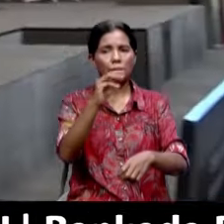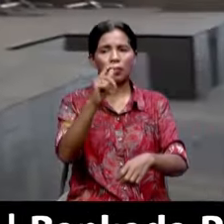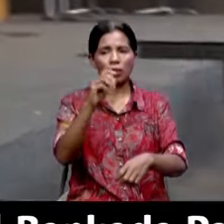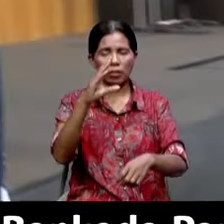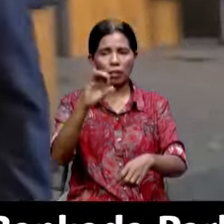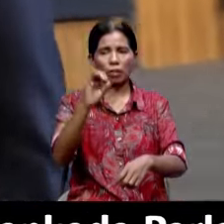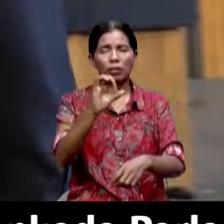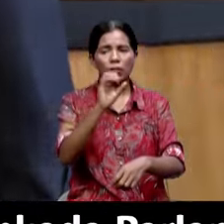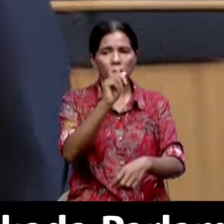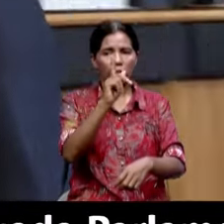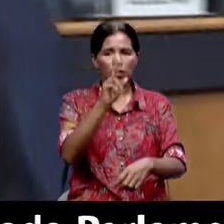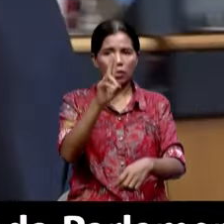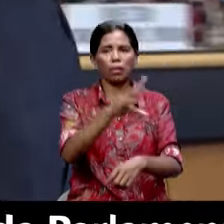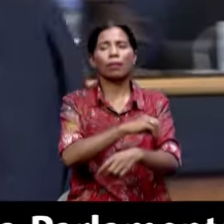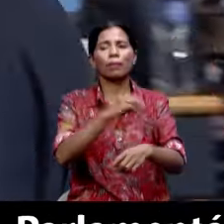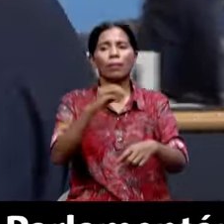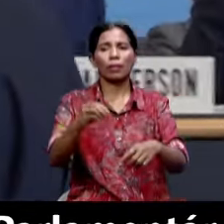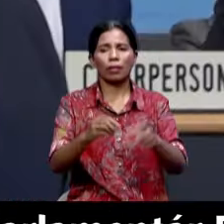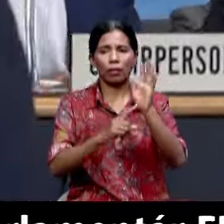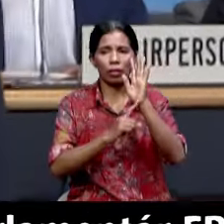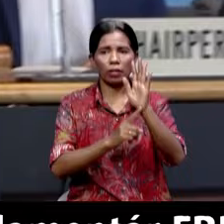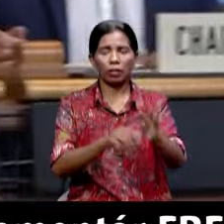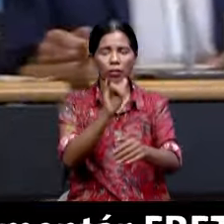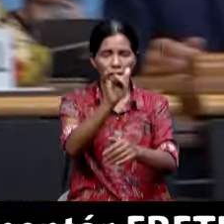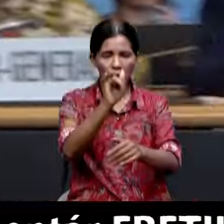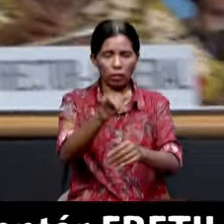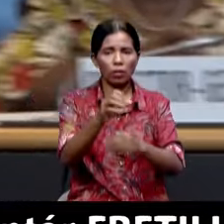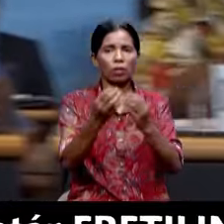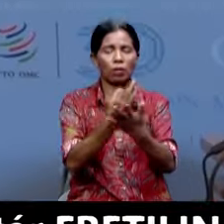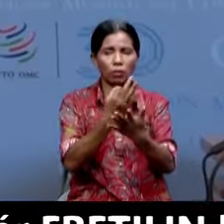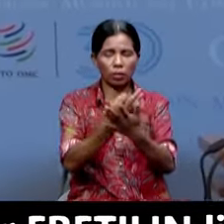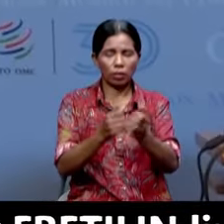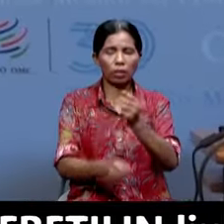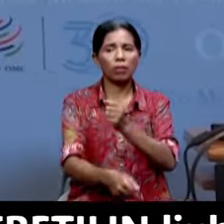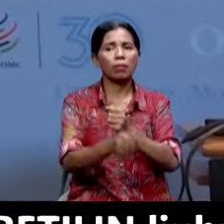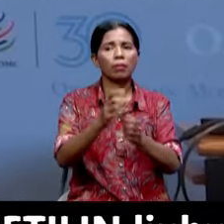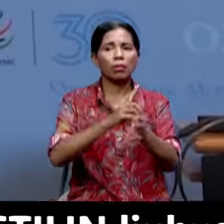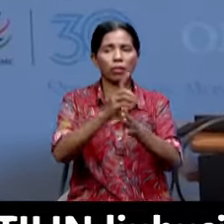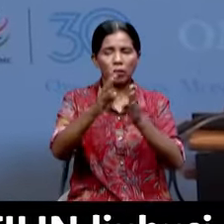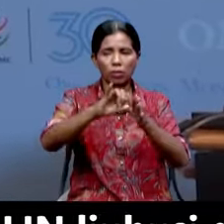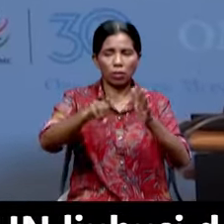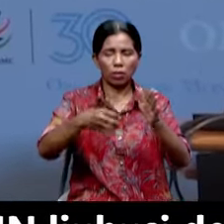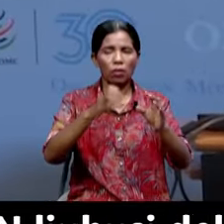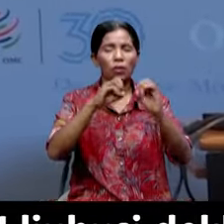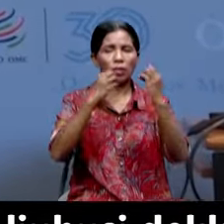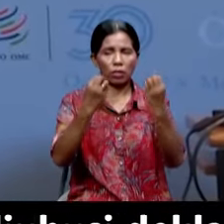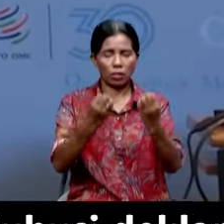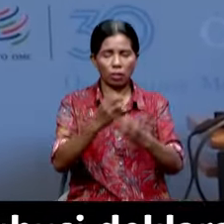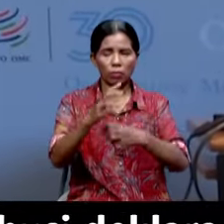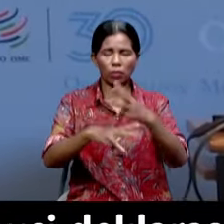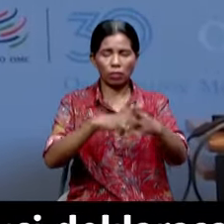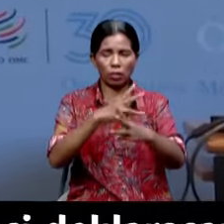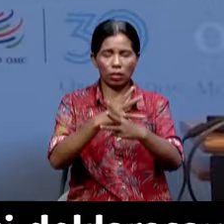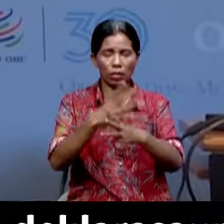Ambiente, Francisco Calboa de Lai, lor instrumento aceitação ba subsídio pescas, ba Diretora-Geral Organização Mundial Comércio